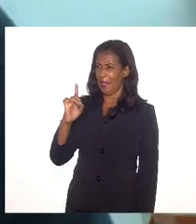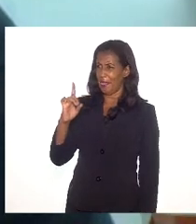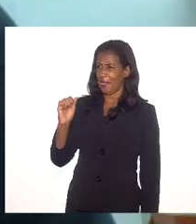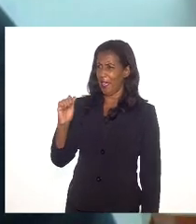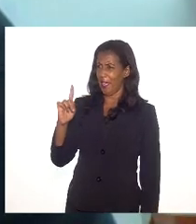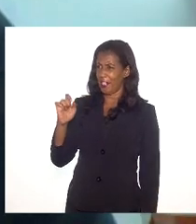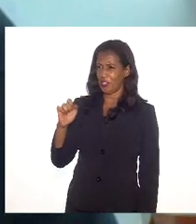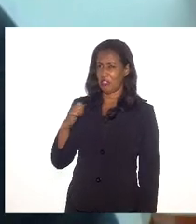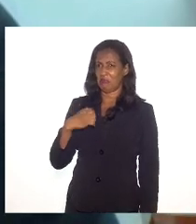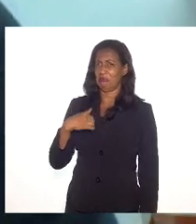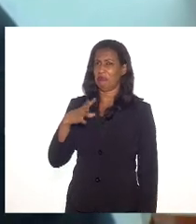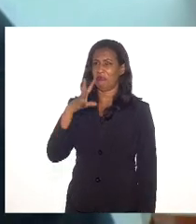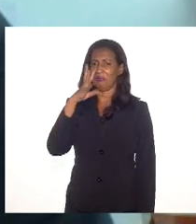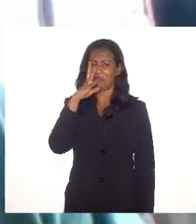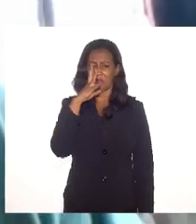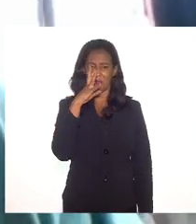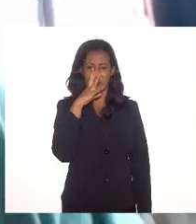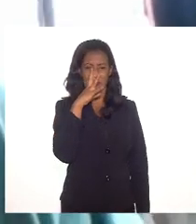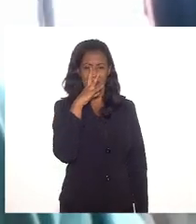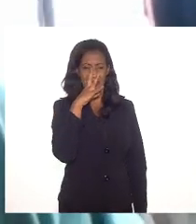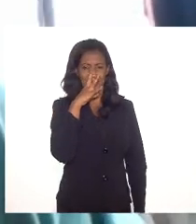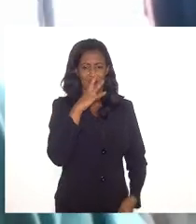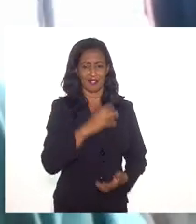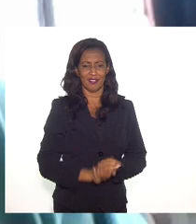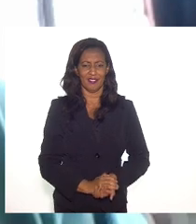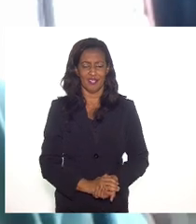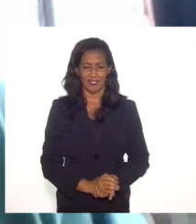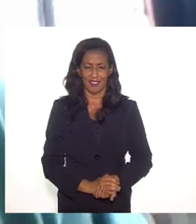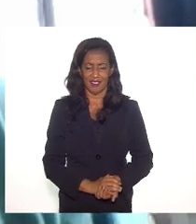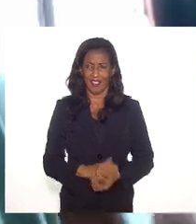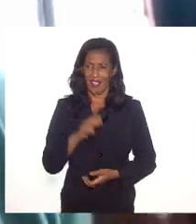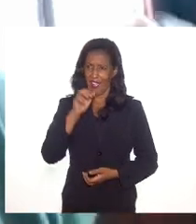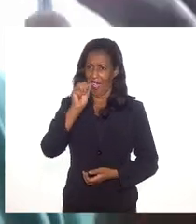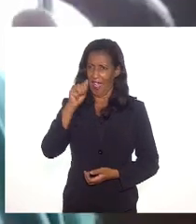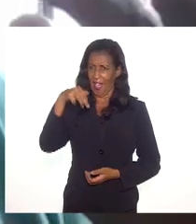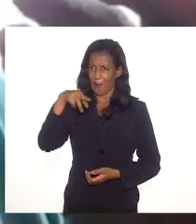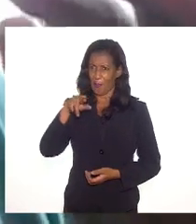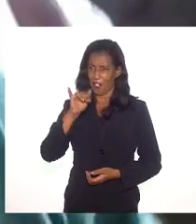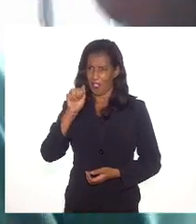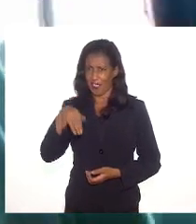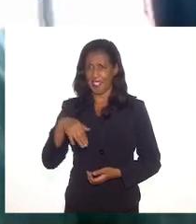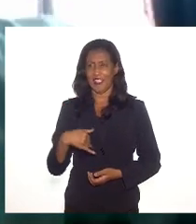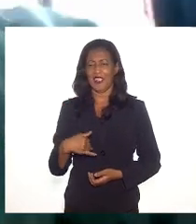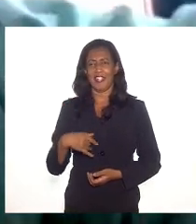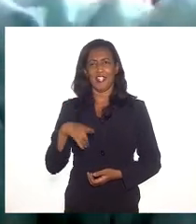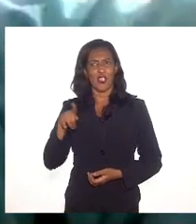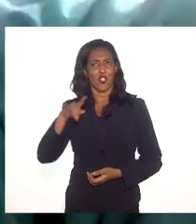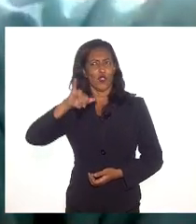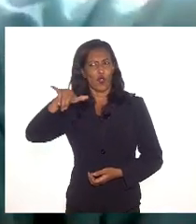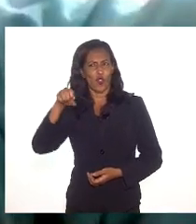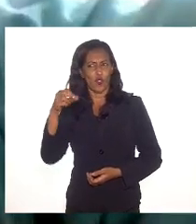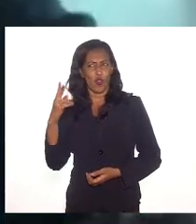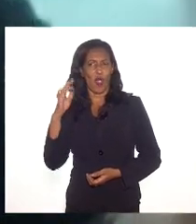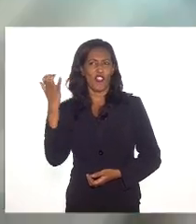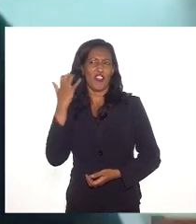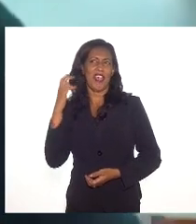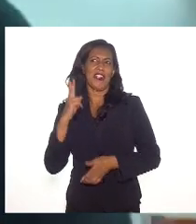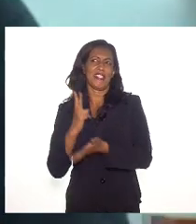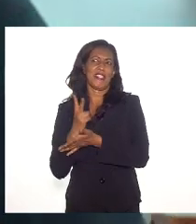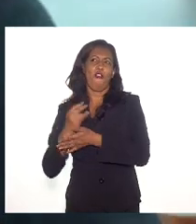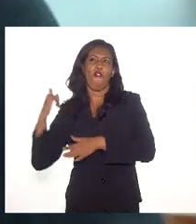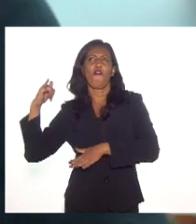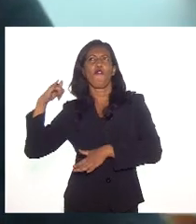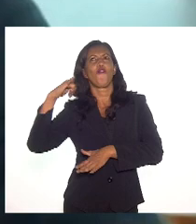que me causou espécie. Amorim, o Jorge Felipe Neto, ele sempre quer voos mais alto. Mais alto.